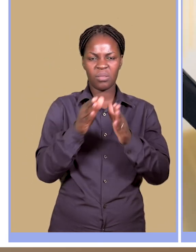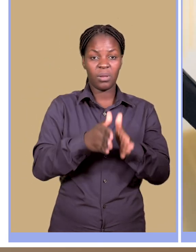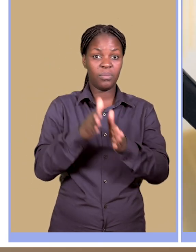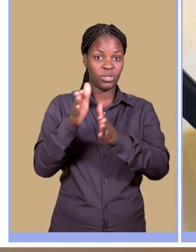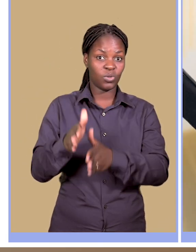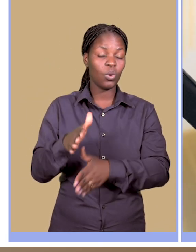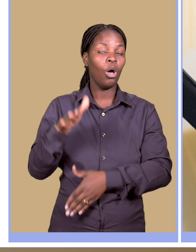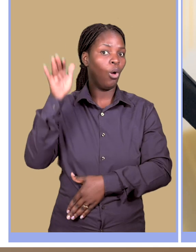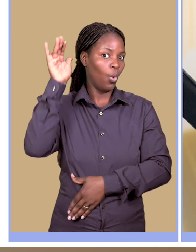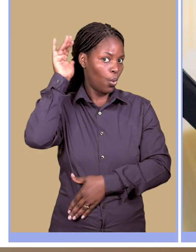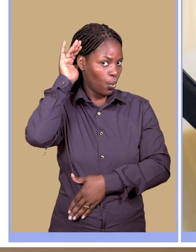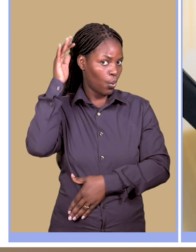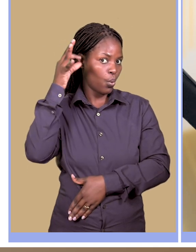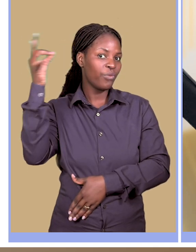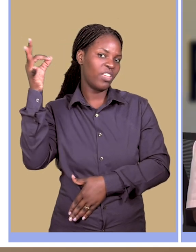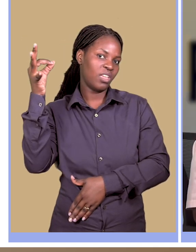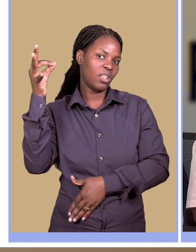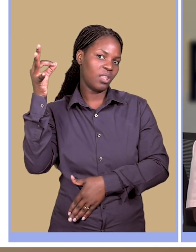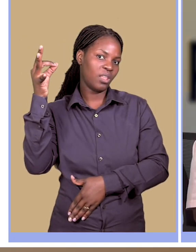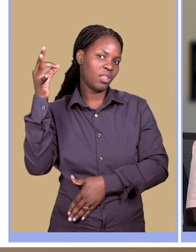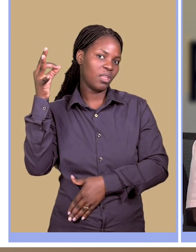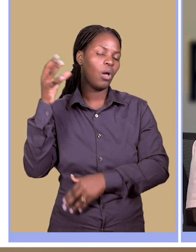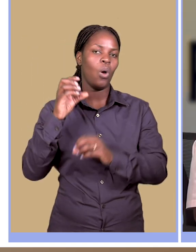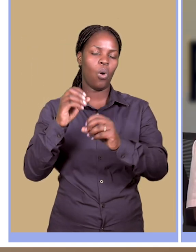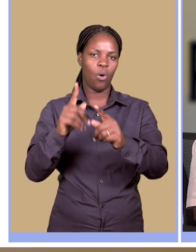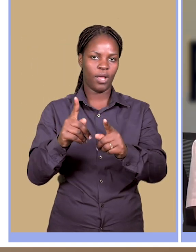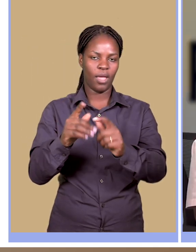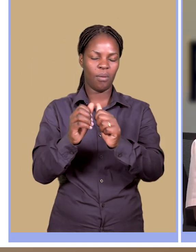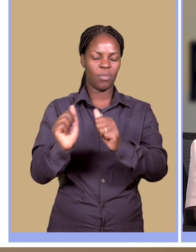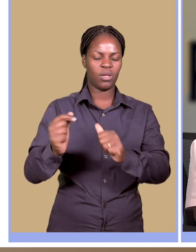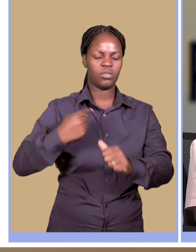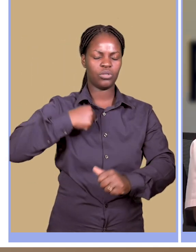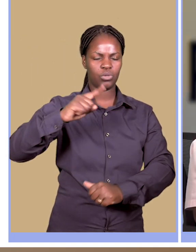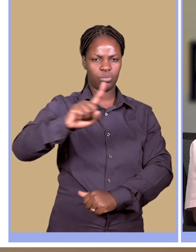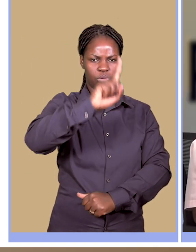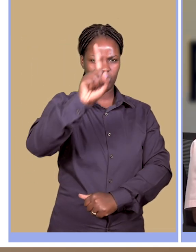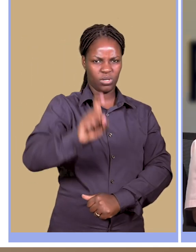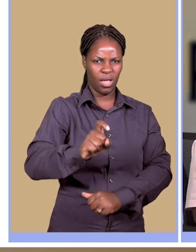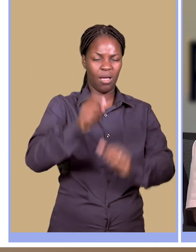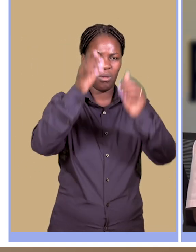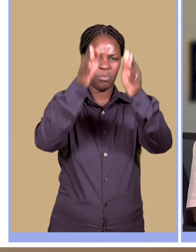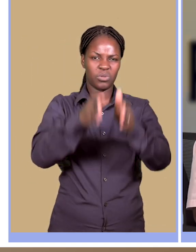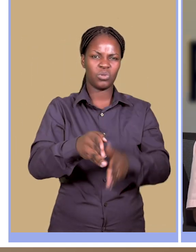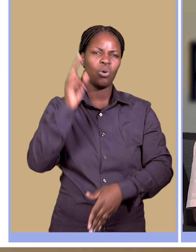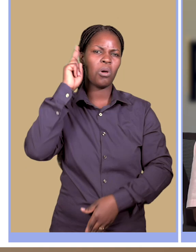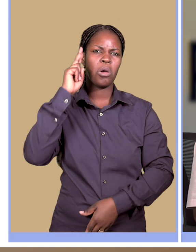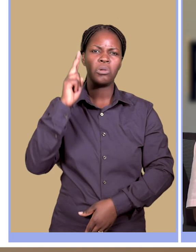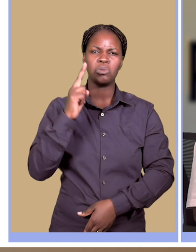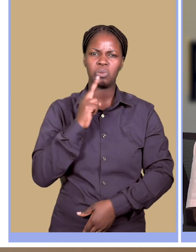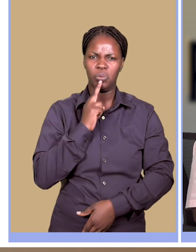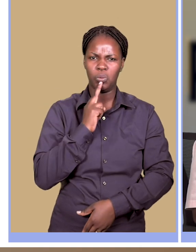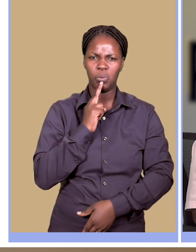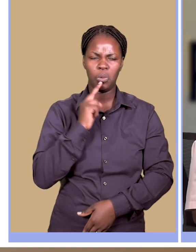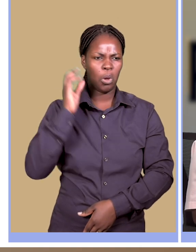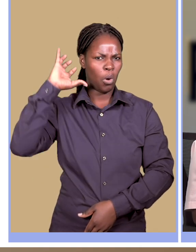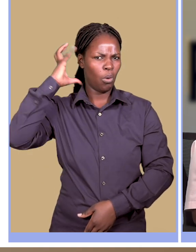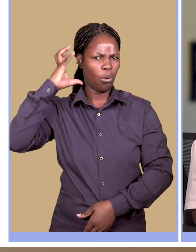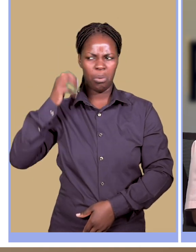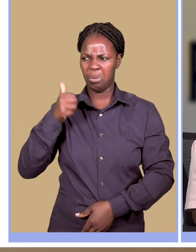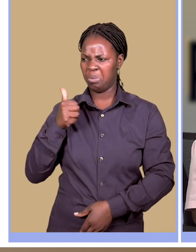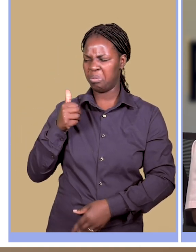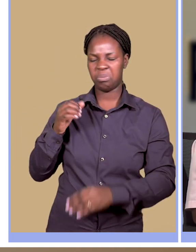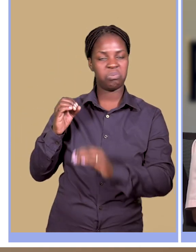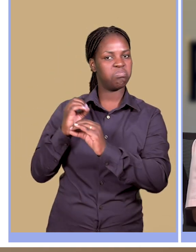pessoas ouvintes, neste caso. E para pessoas com deficiência auditiva, a rádio não é eficiente